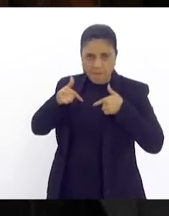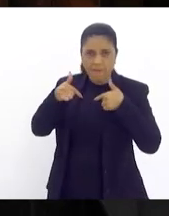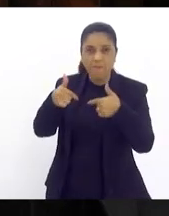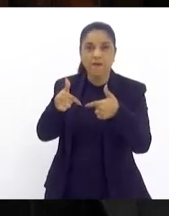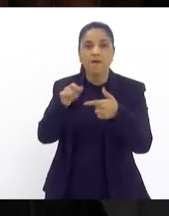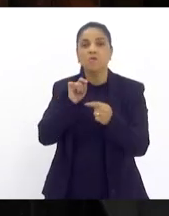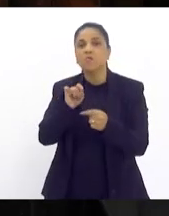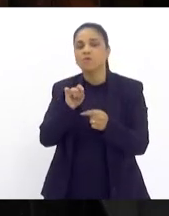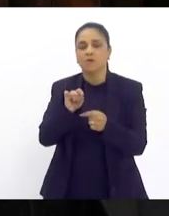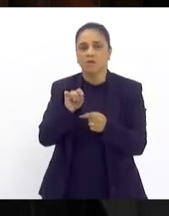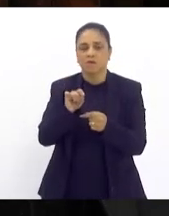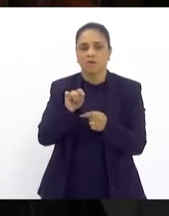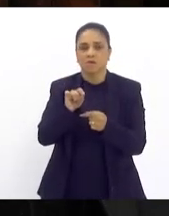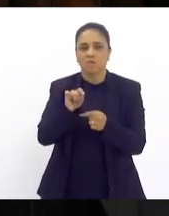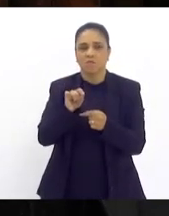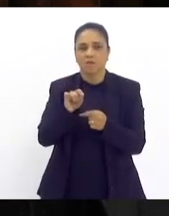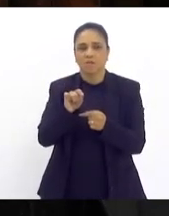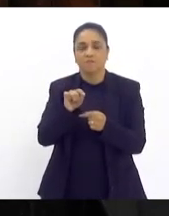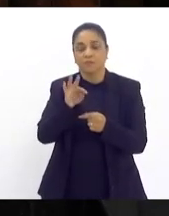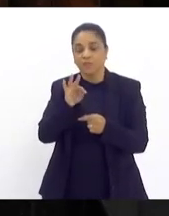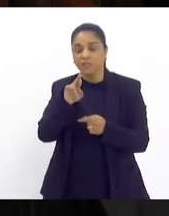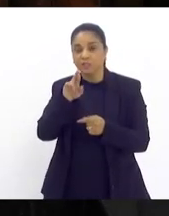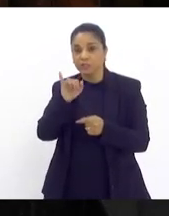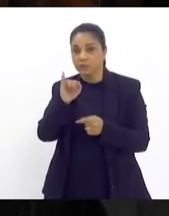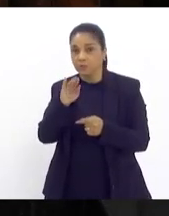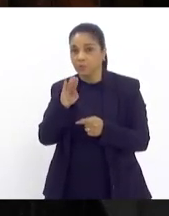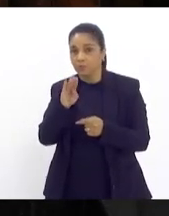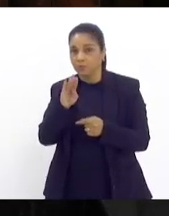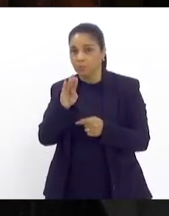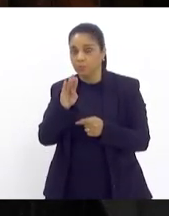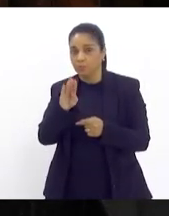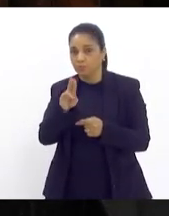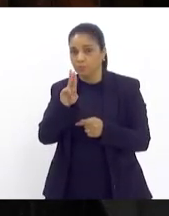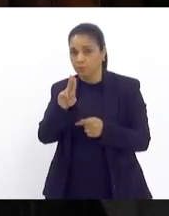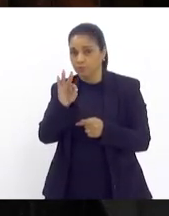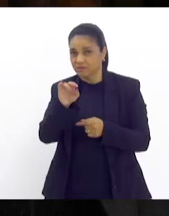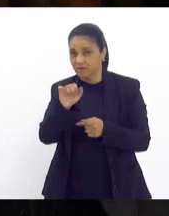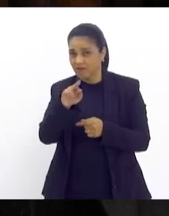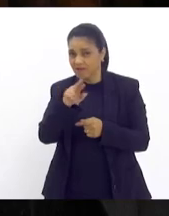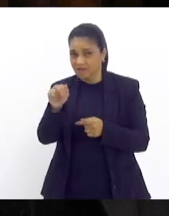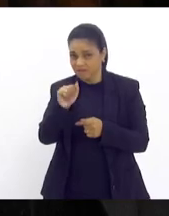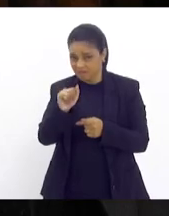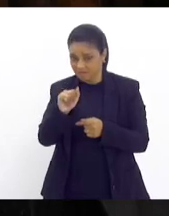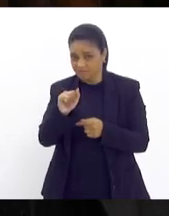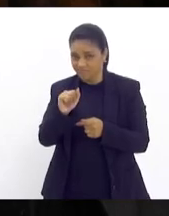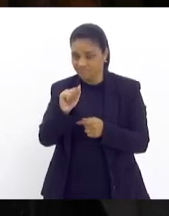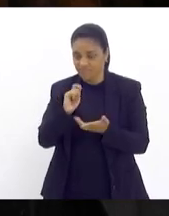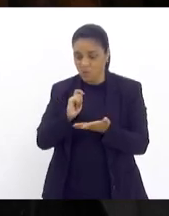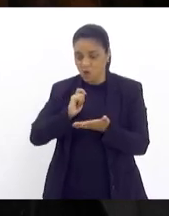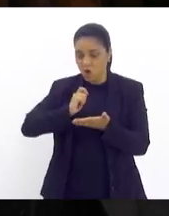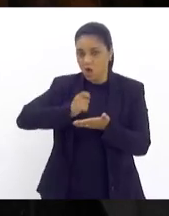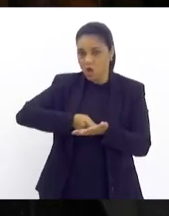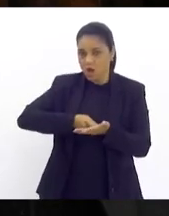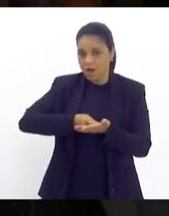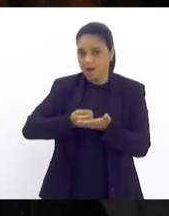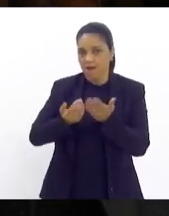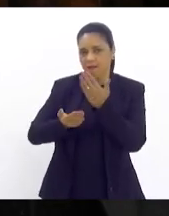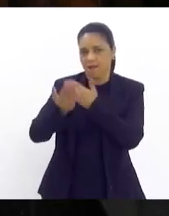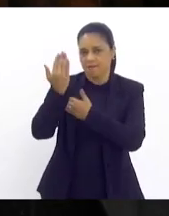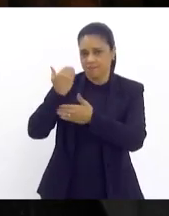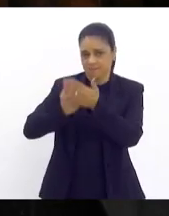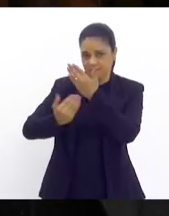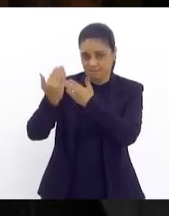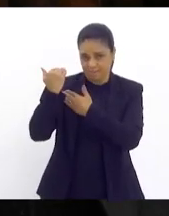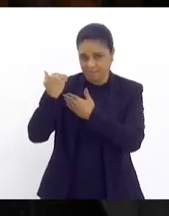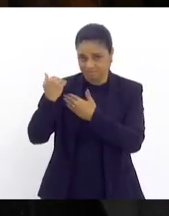com a carga tributária que se cobrava aquela época a